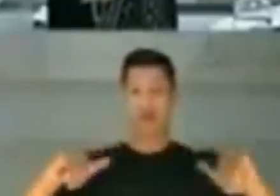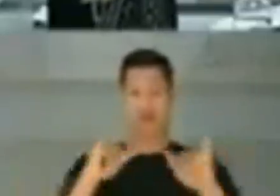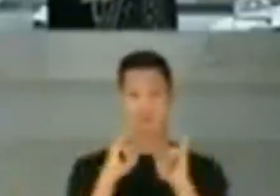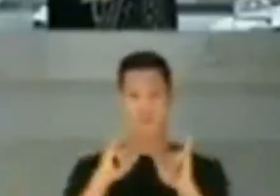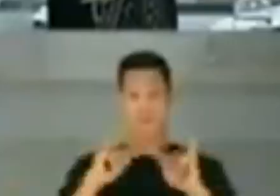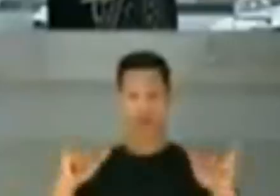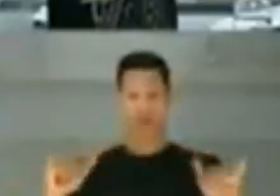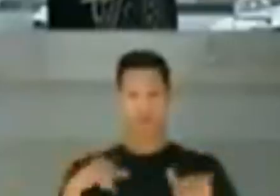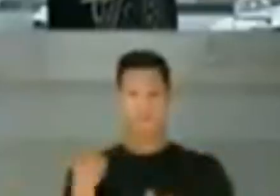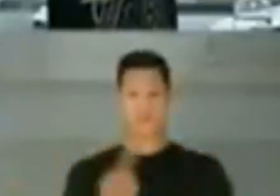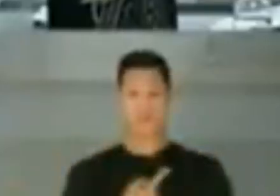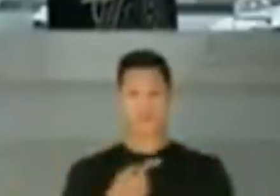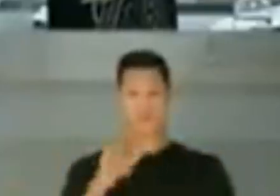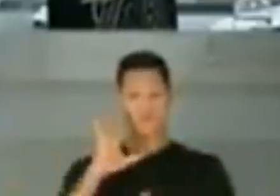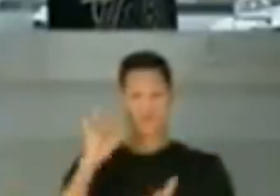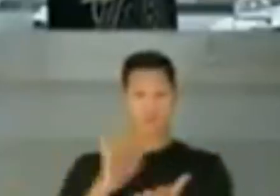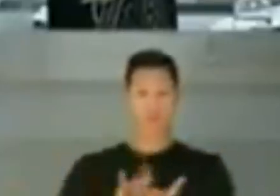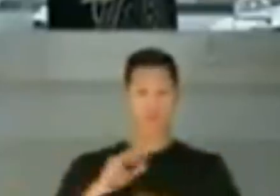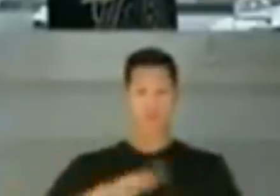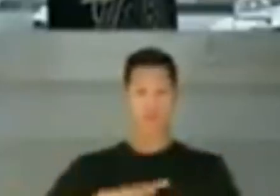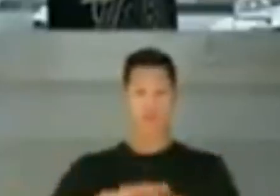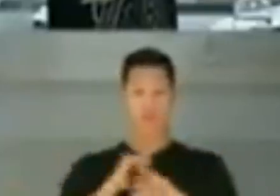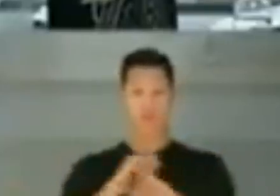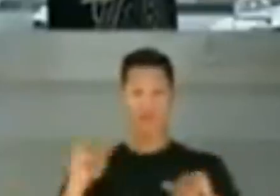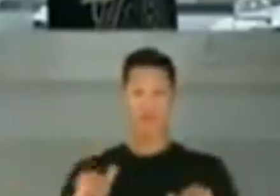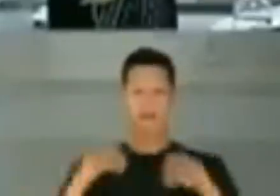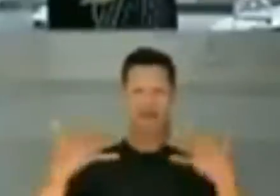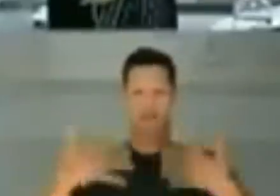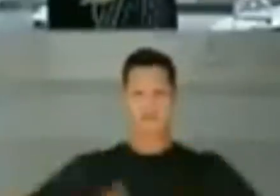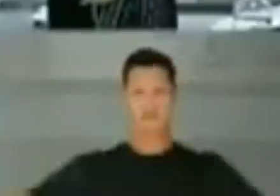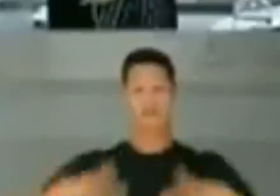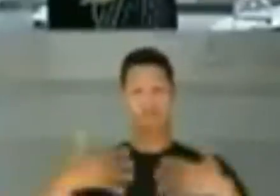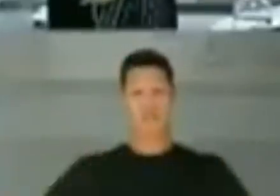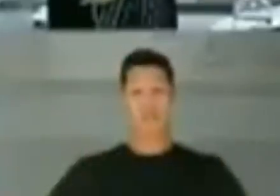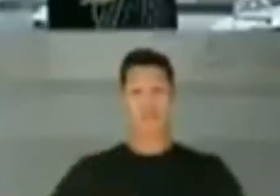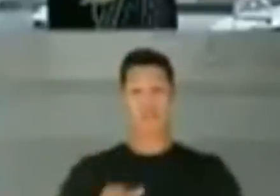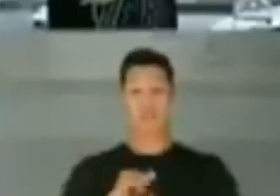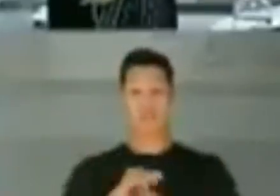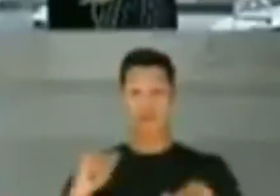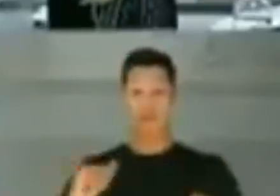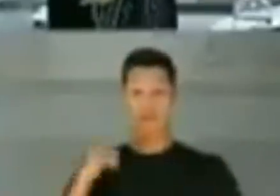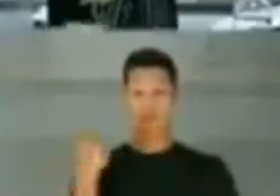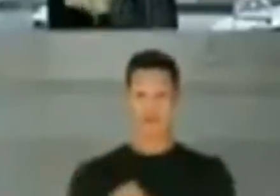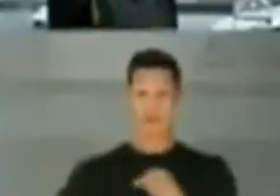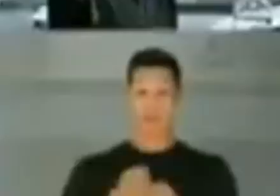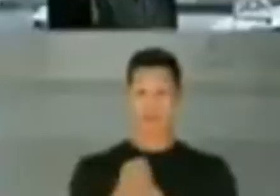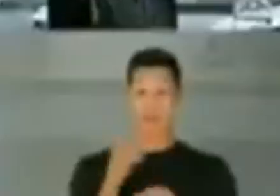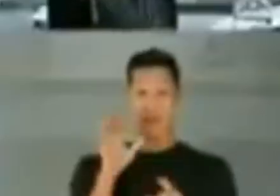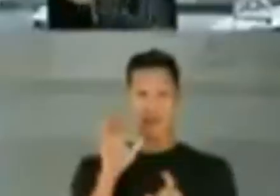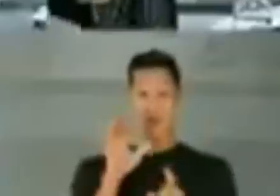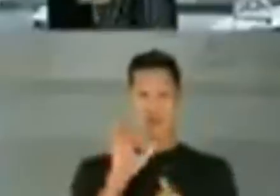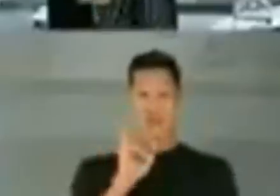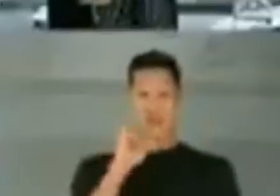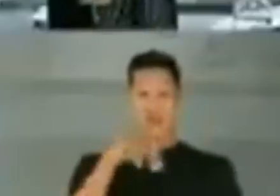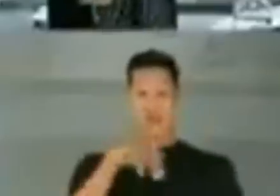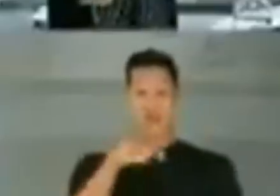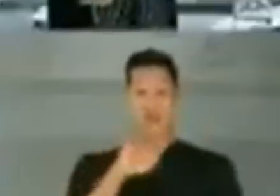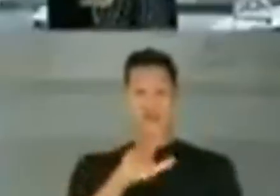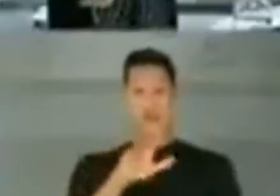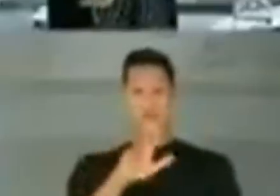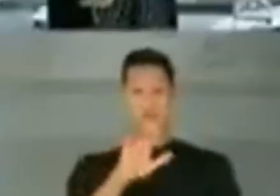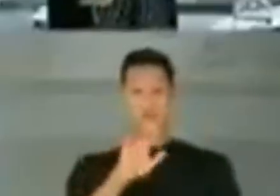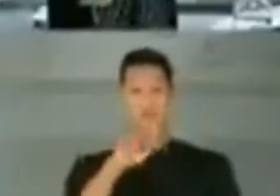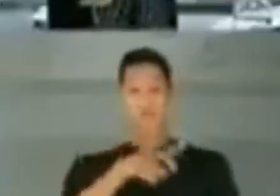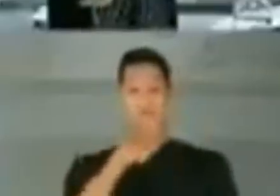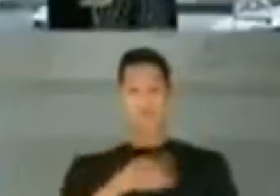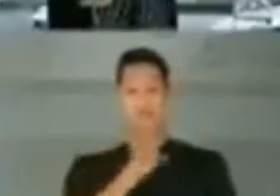vacinação. Nós somos reconhecidos por fazer campanhas grandes. Nós fazemos campanhas anuais de influenza com 80 milhões